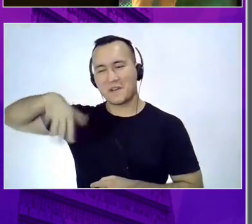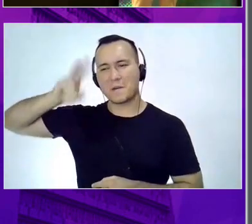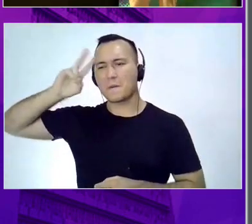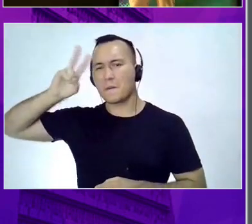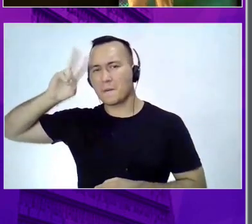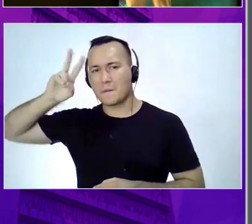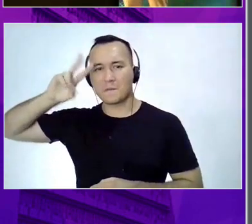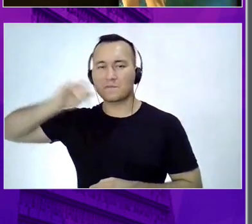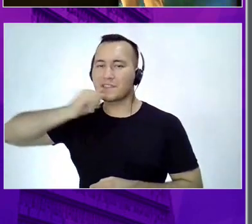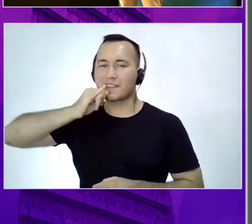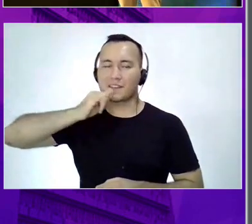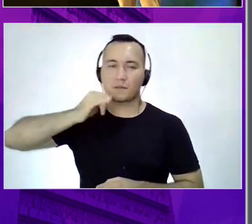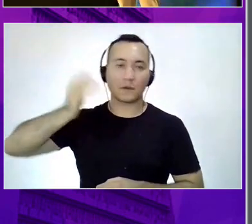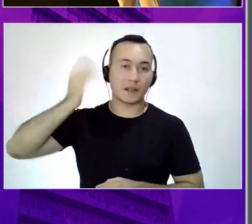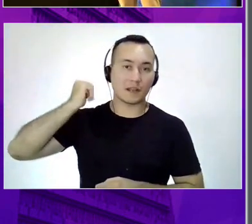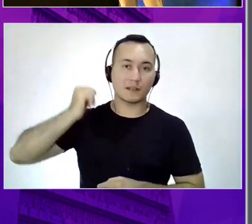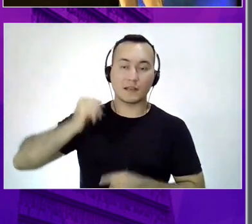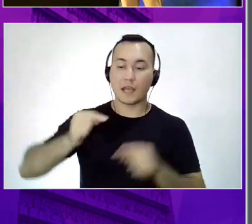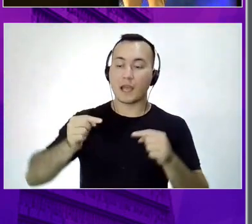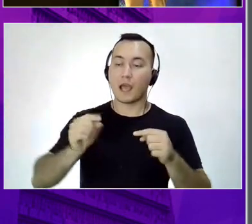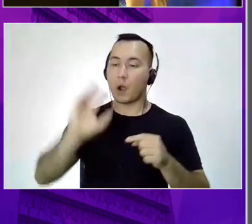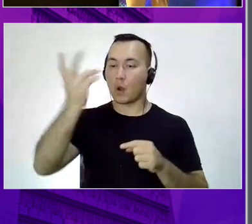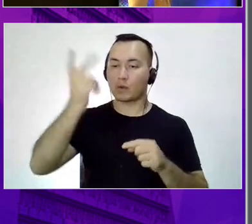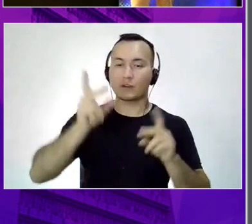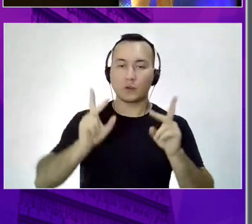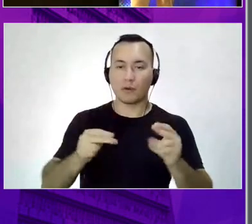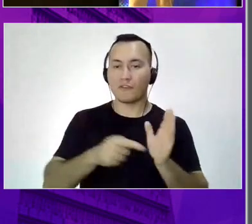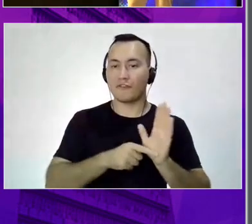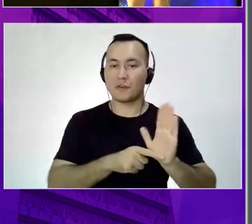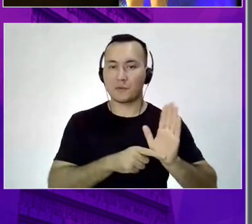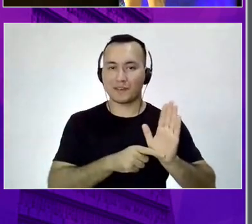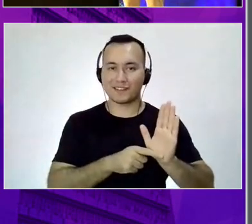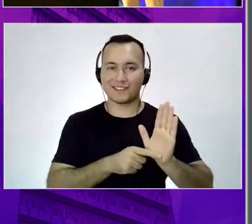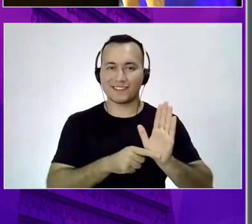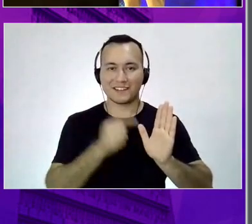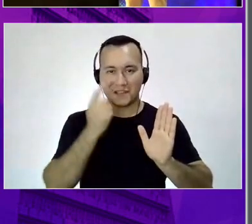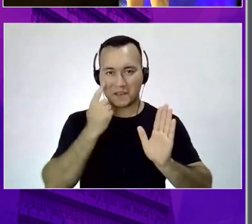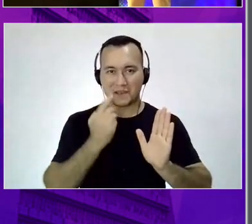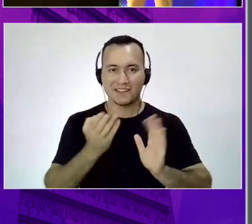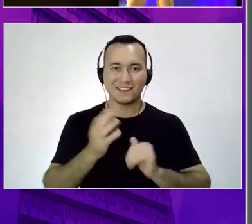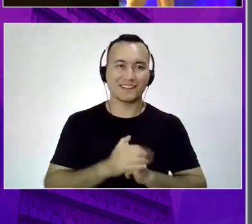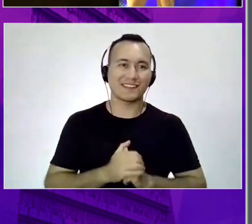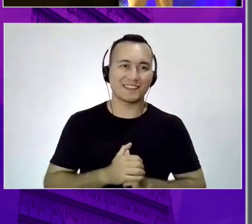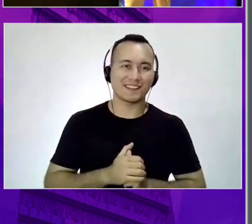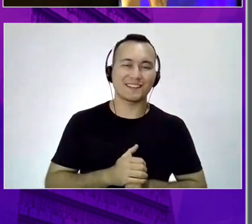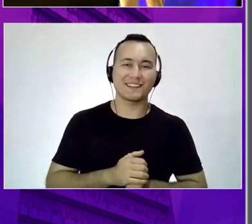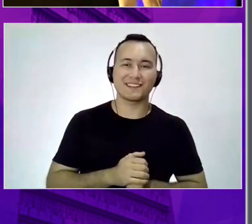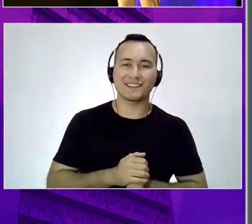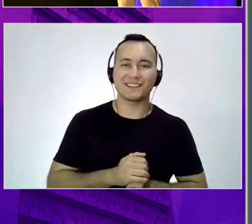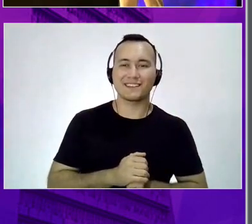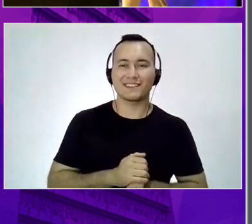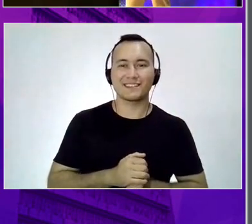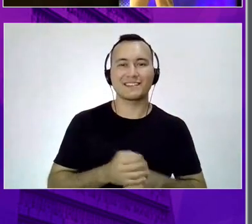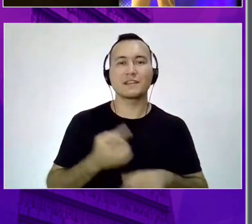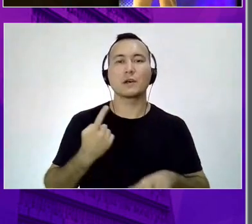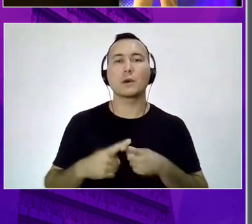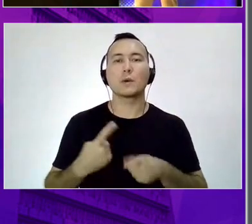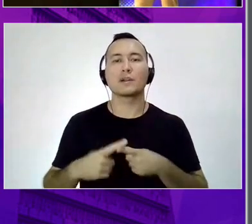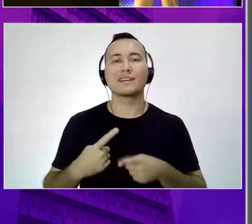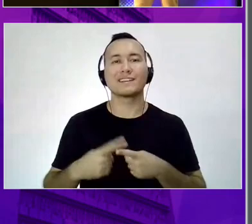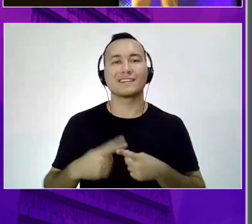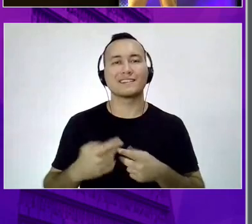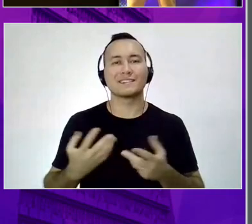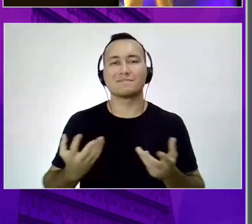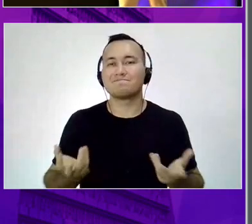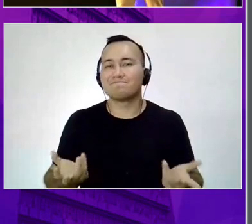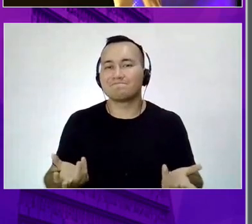situação parecida com isso, a gente estava num cenário meio caótico ali naquele momento. E a gente precisava mostrar para o time, além das métricas que a